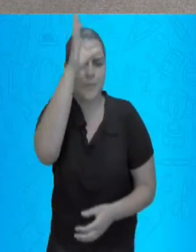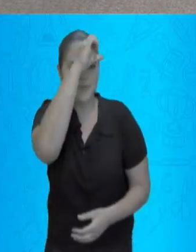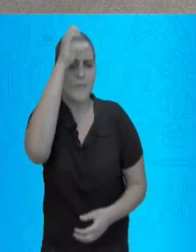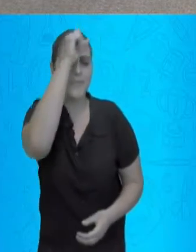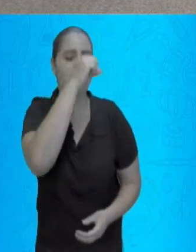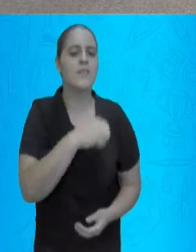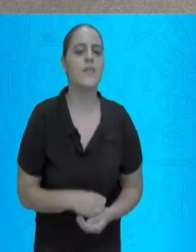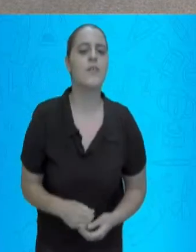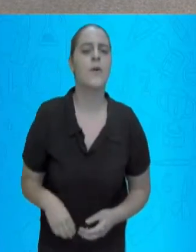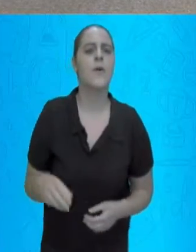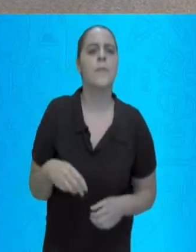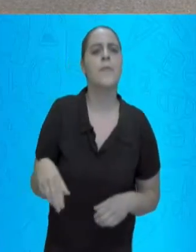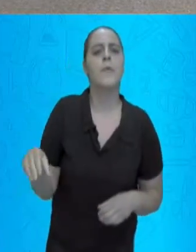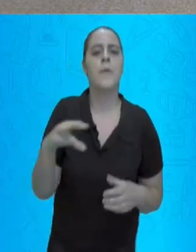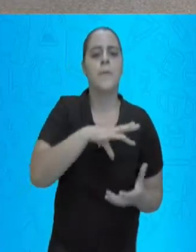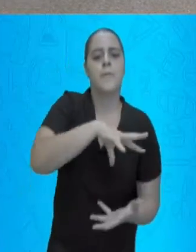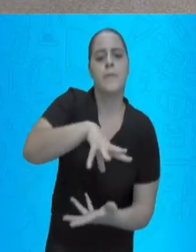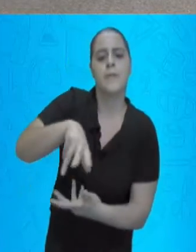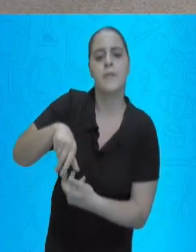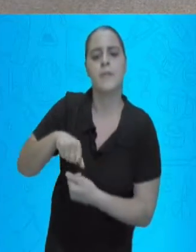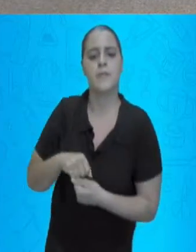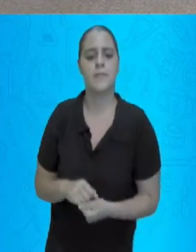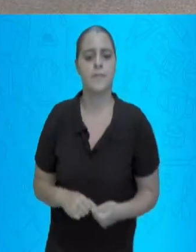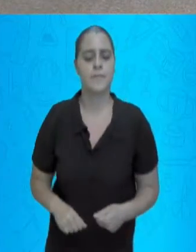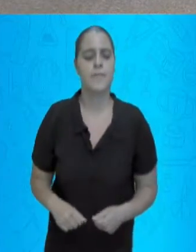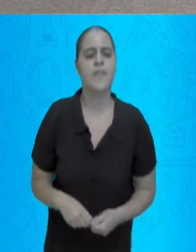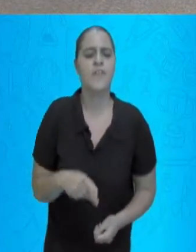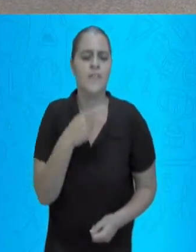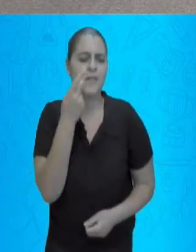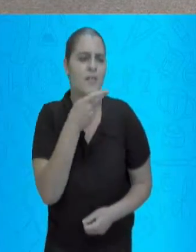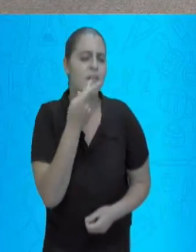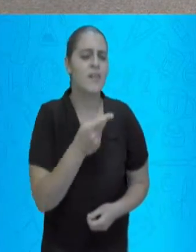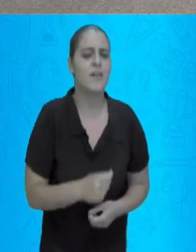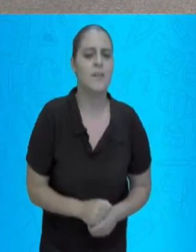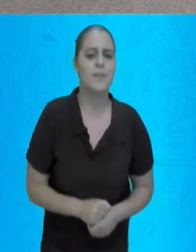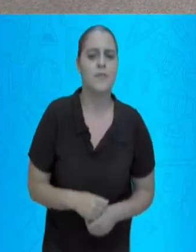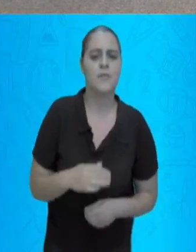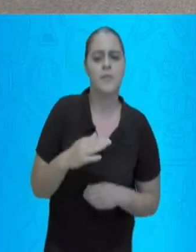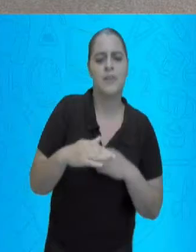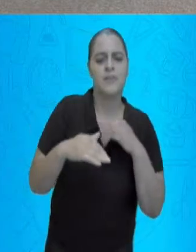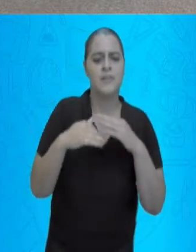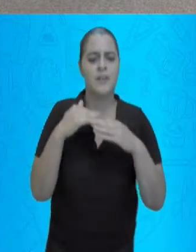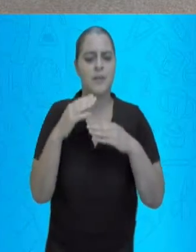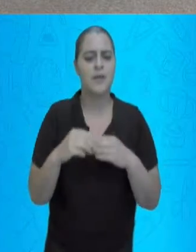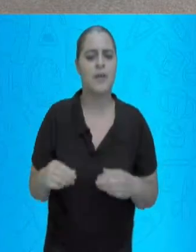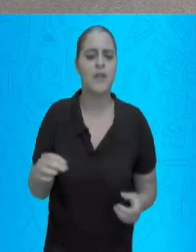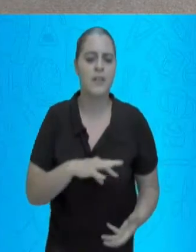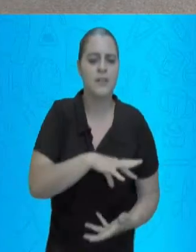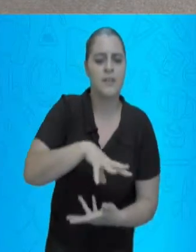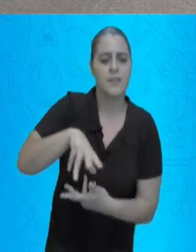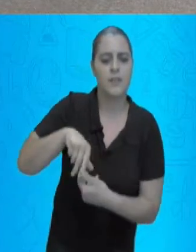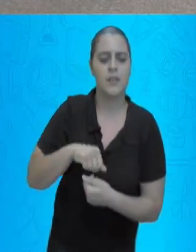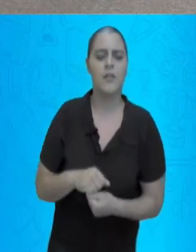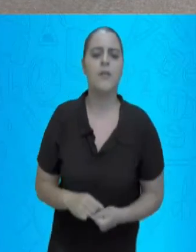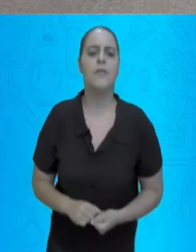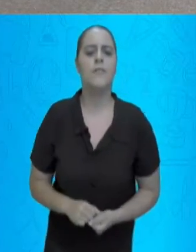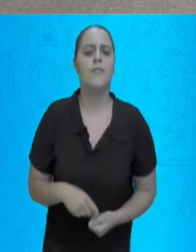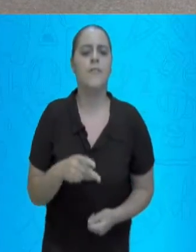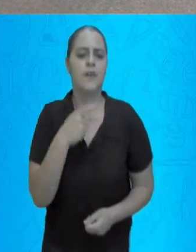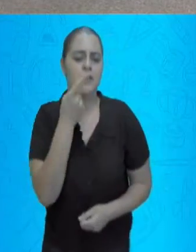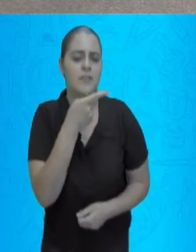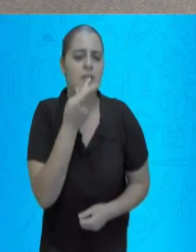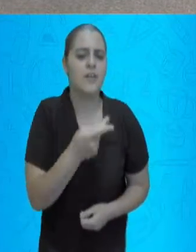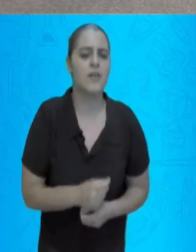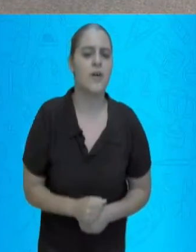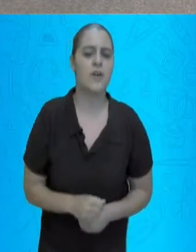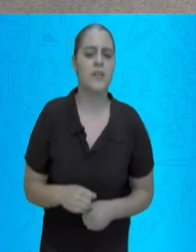aprendendo sobre o planeta Terra. Já falamos das camadas que constituem o planeta Terra,